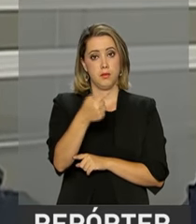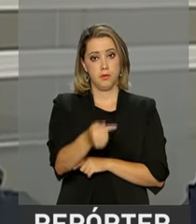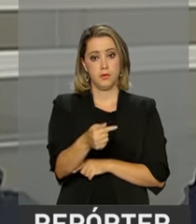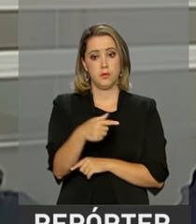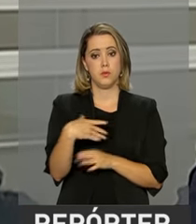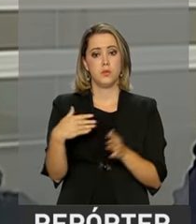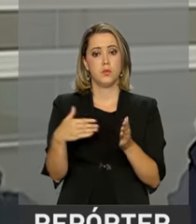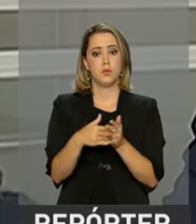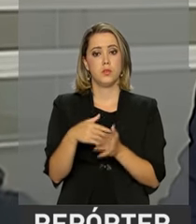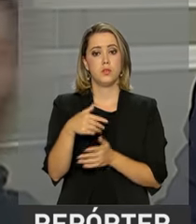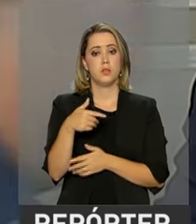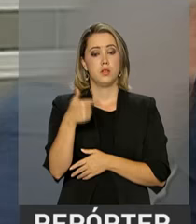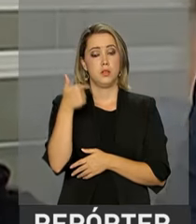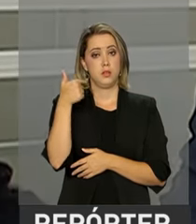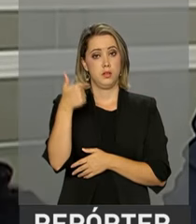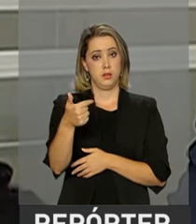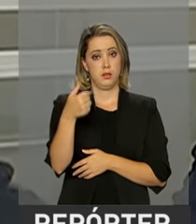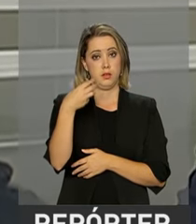as